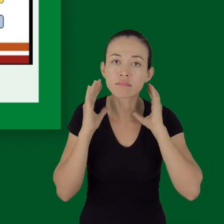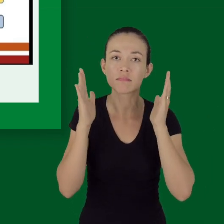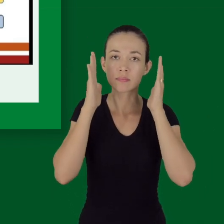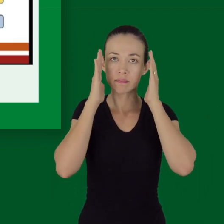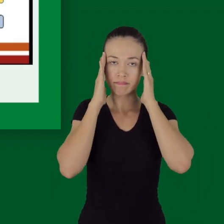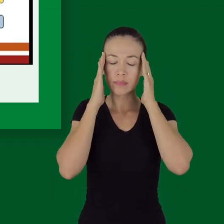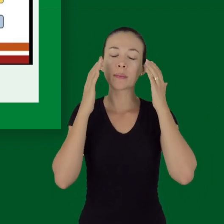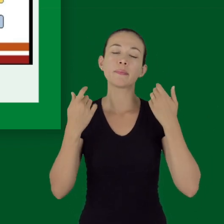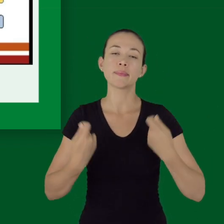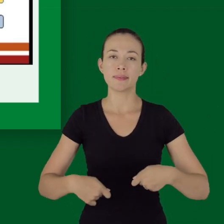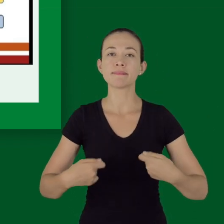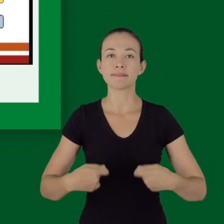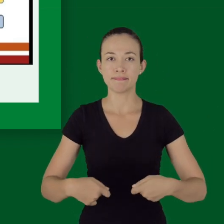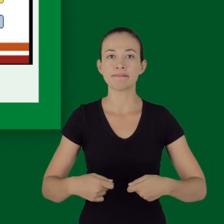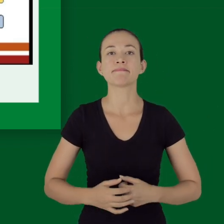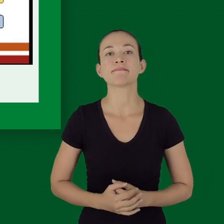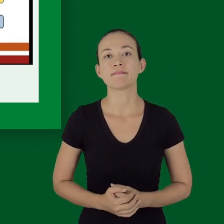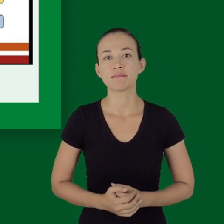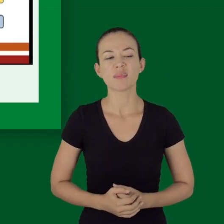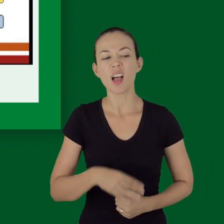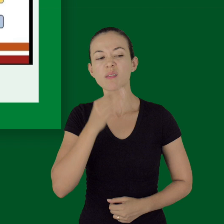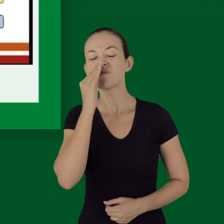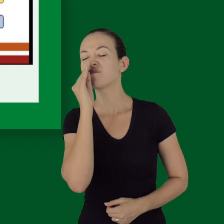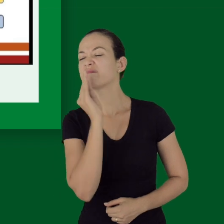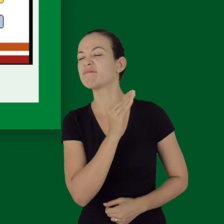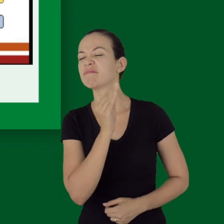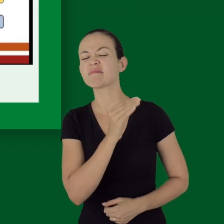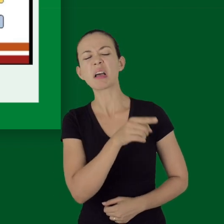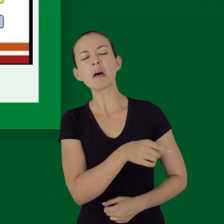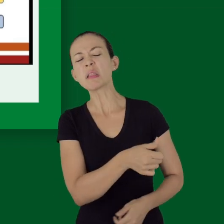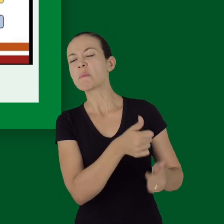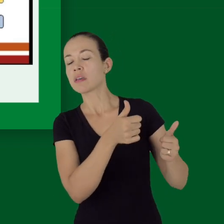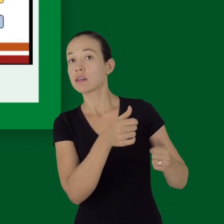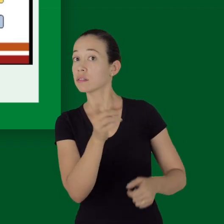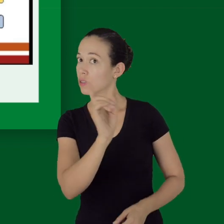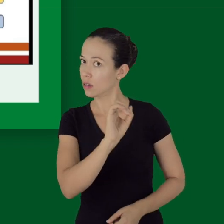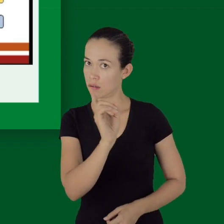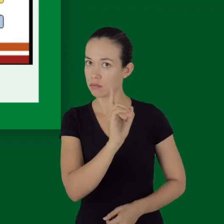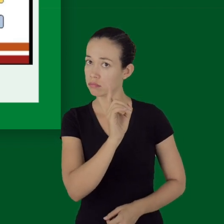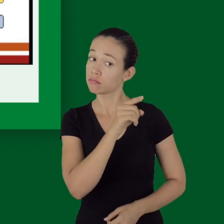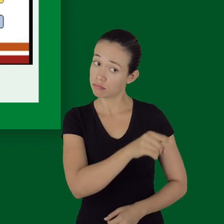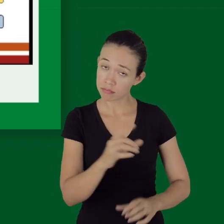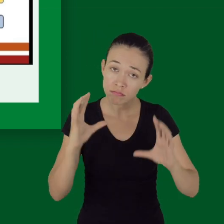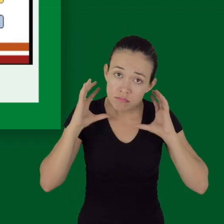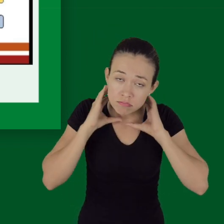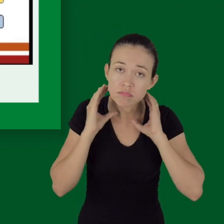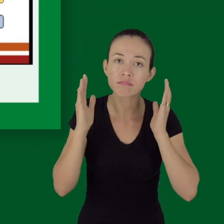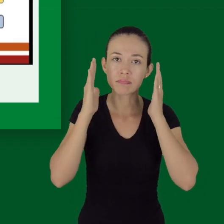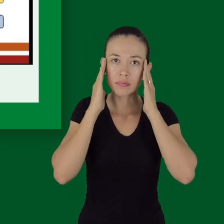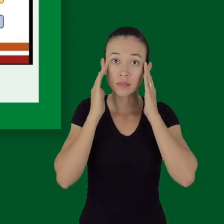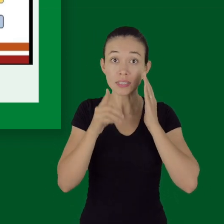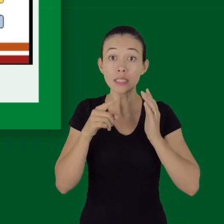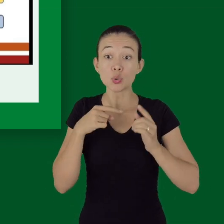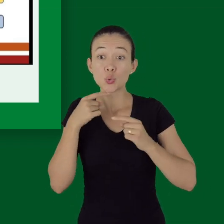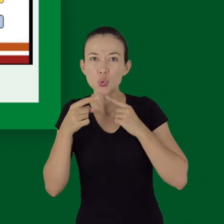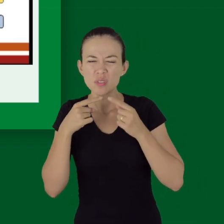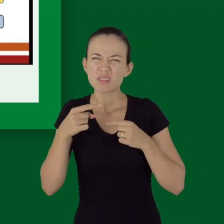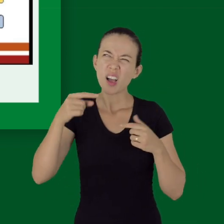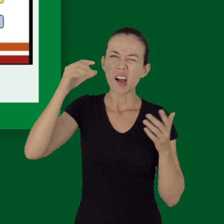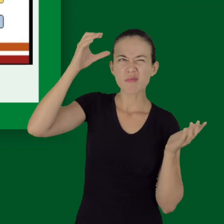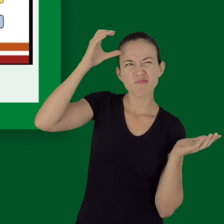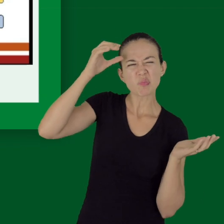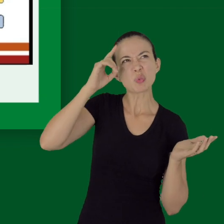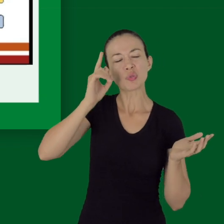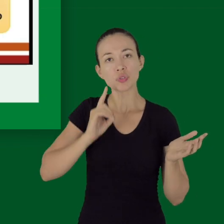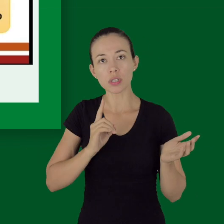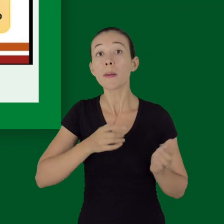o mecanismo significativo. E eu não desmereço esse processo. Tá? Então, na dúvida, restringe.